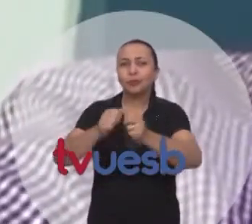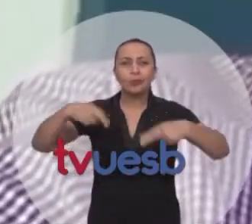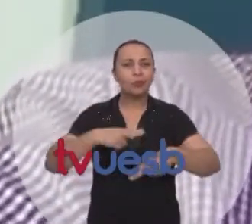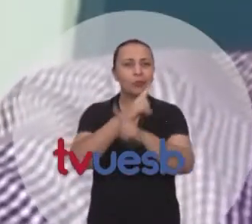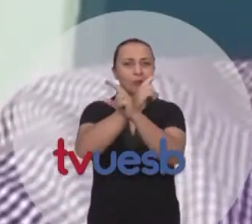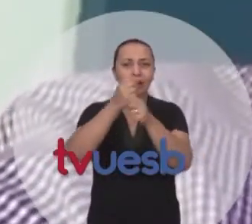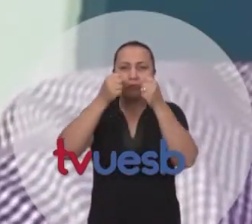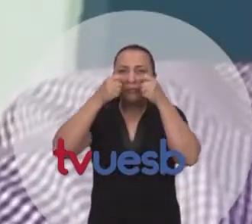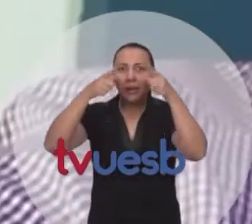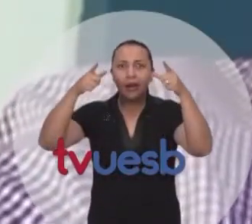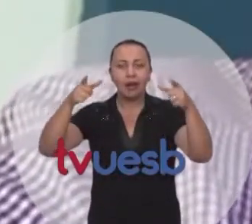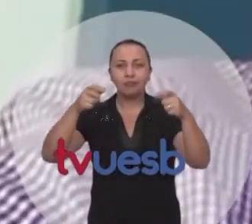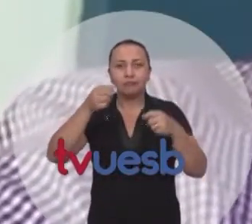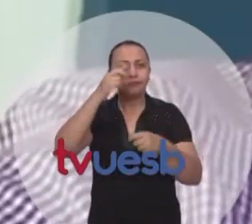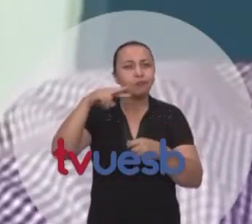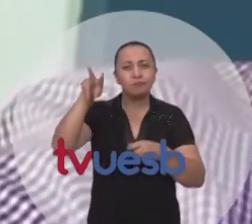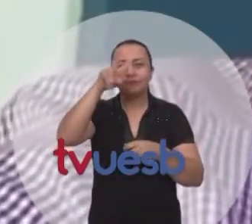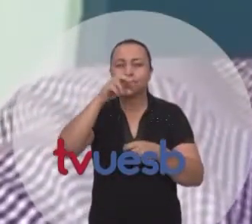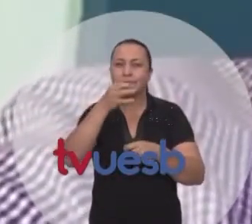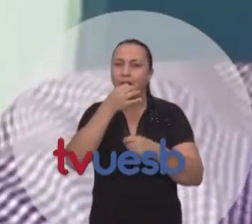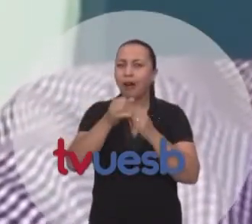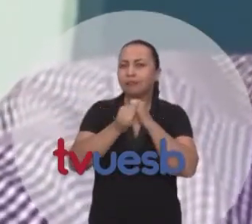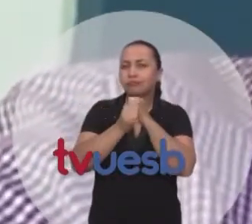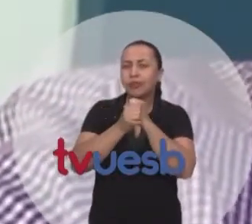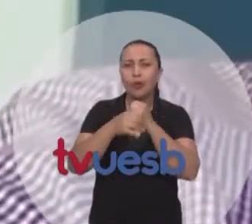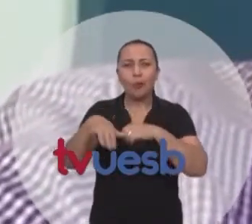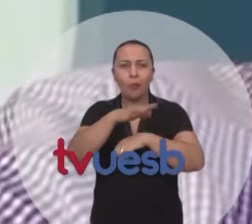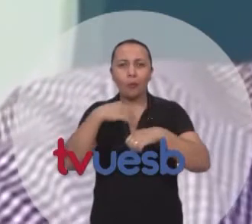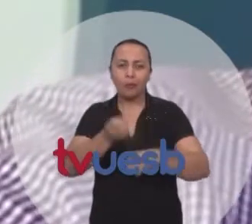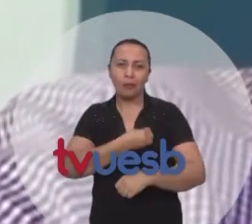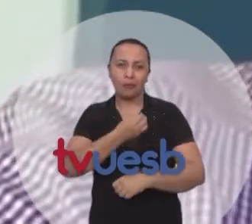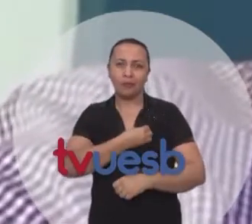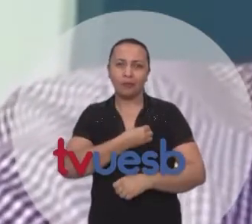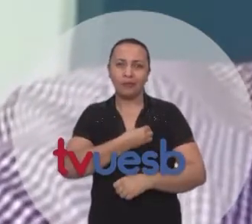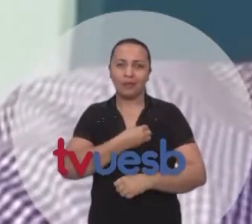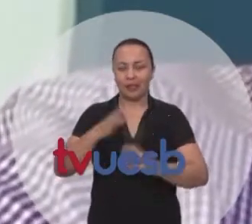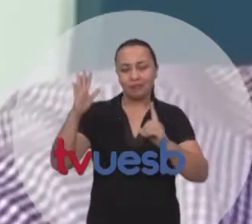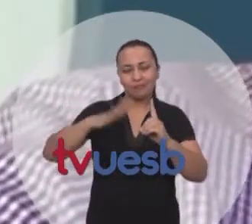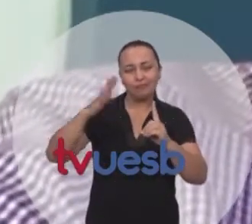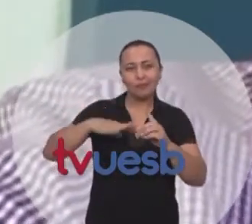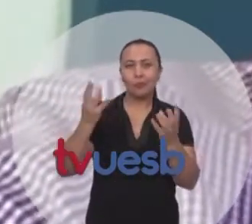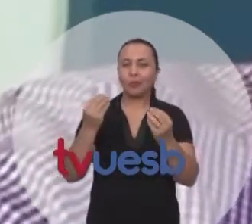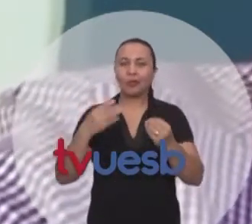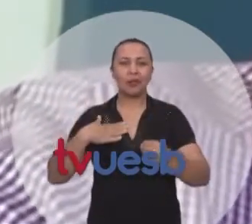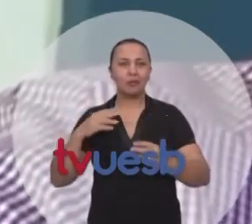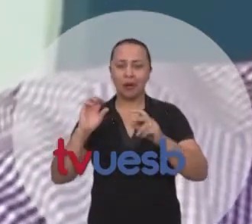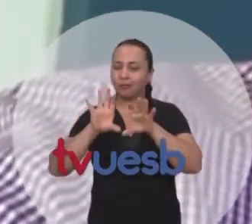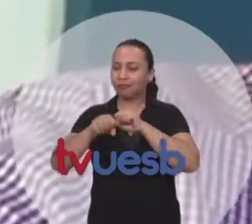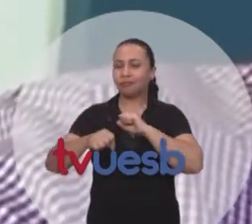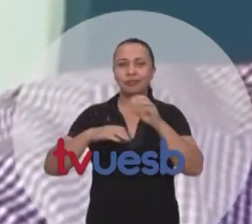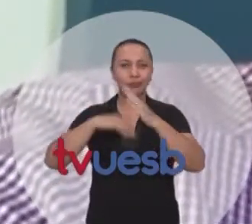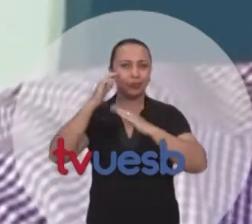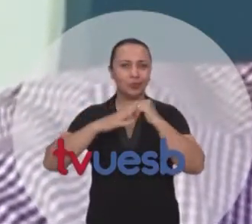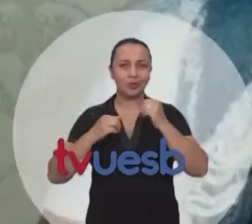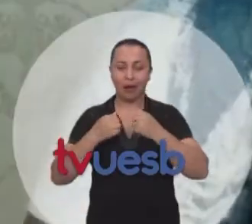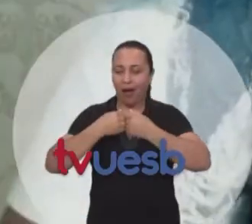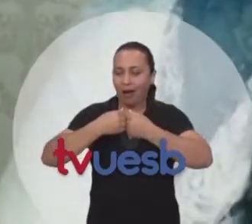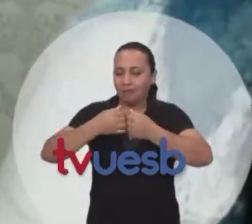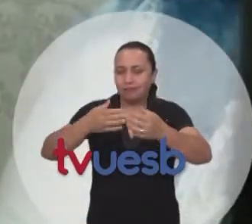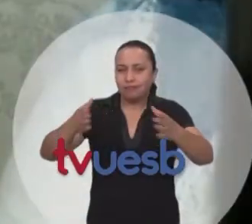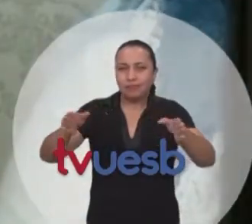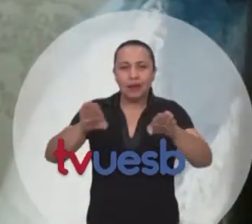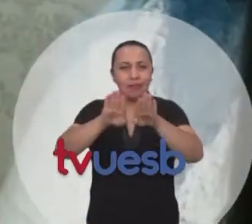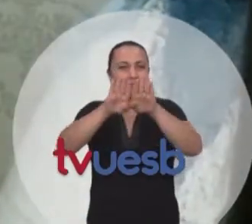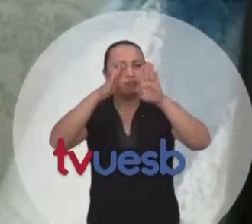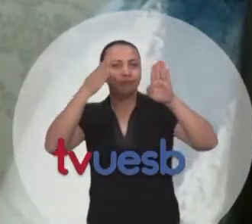da UESB que eu despertei o meu olhar crítico sobre a vida e isso interferiu bastante na minha formação profissional.